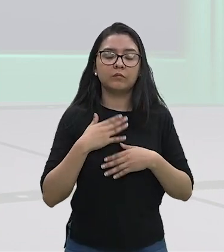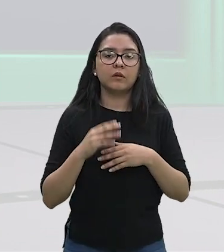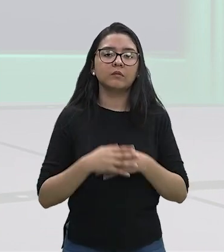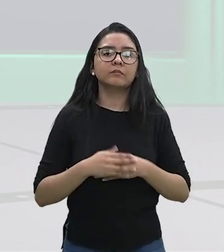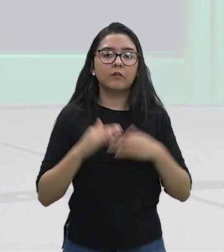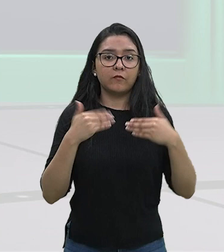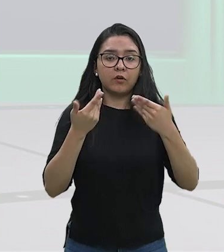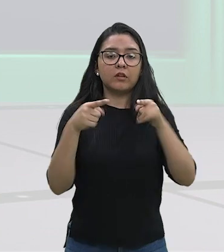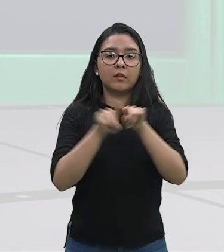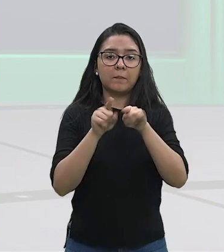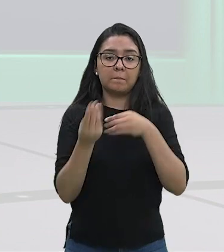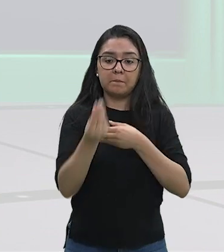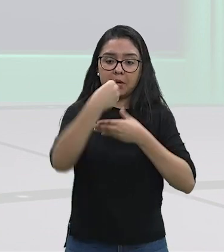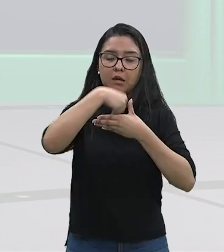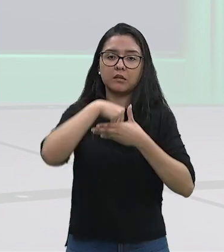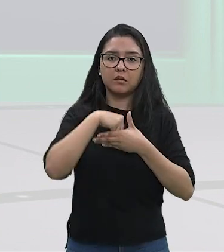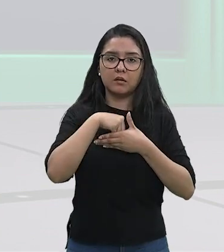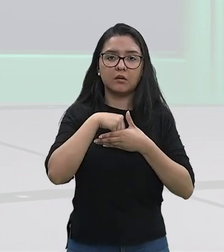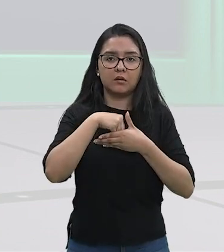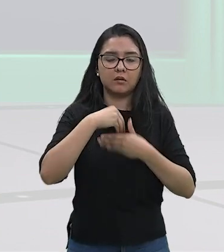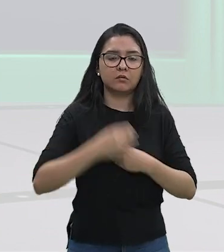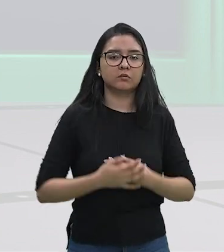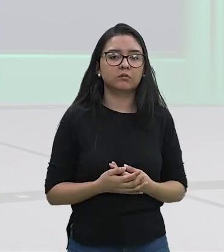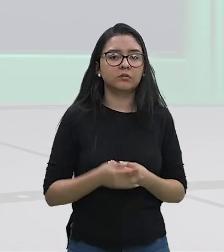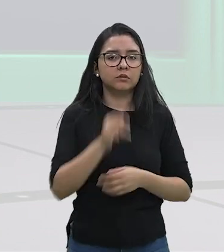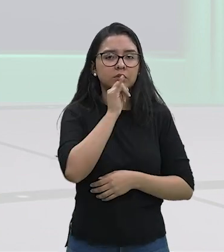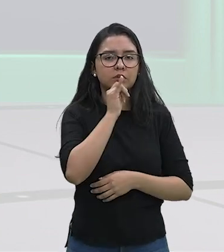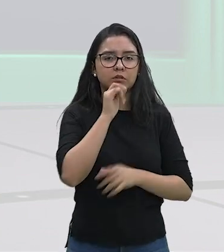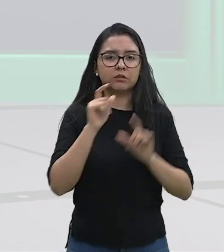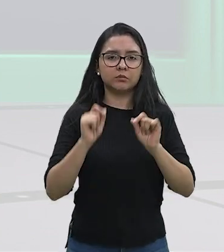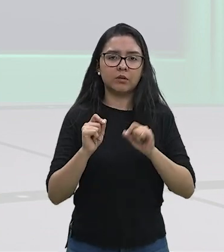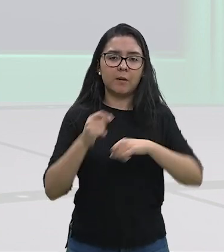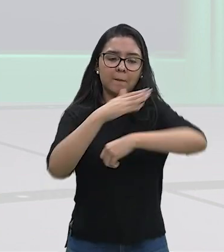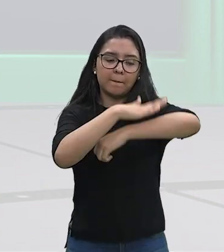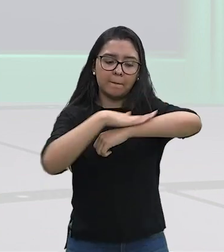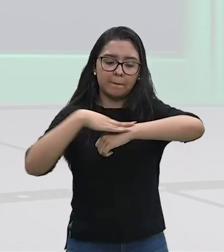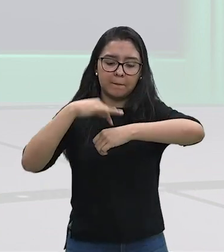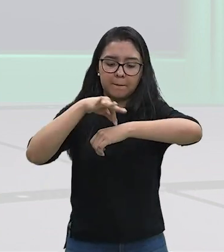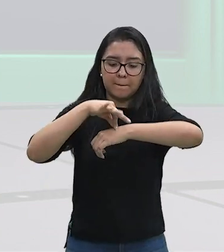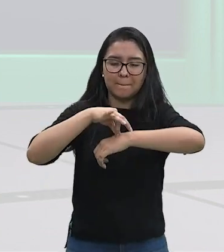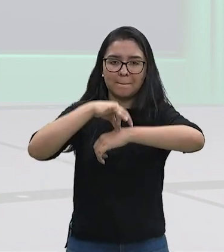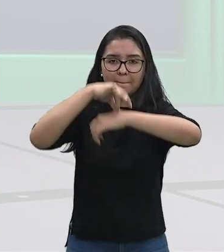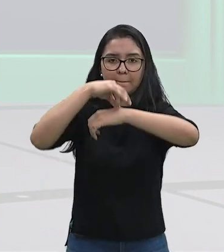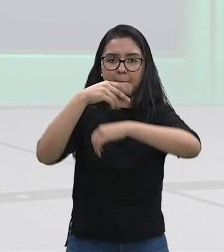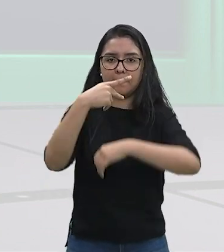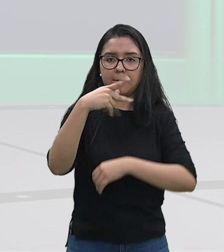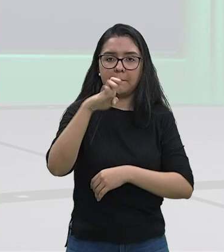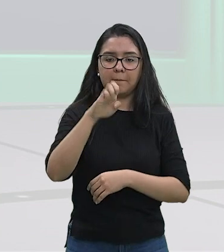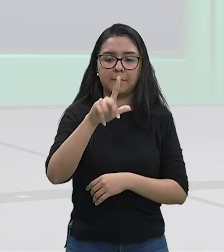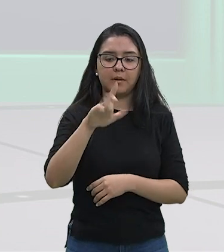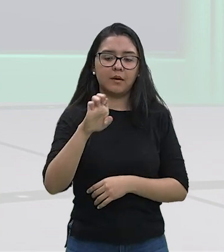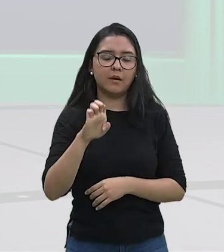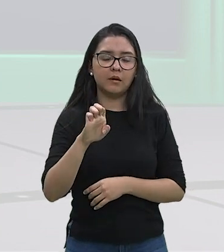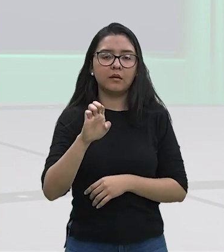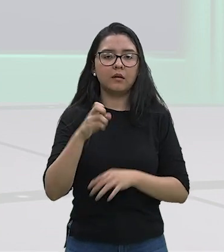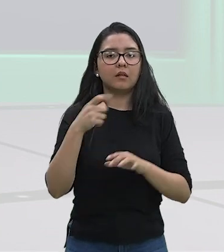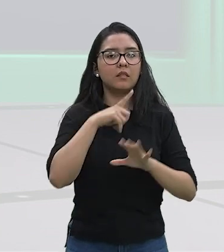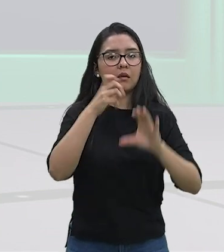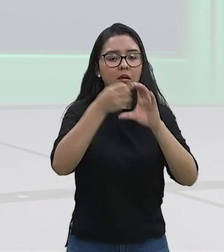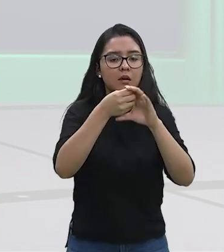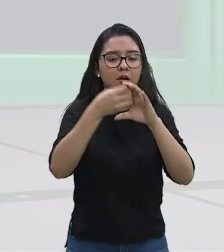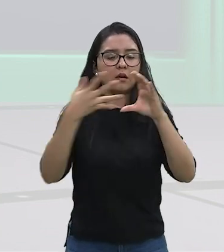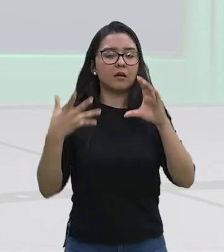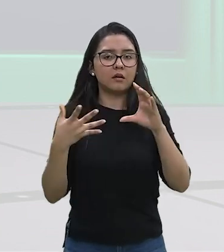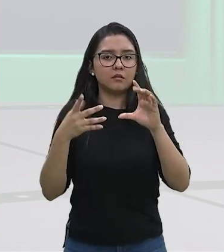quanto interno também. Então, ele vai formar aí, por exemplo, a nossa pele. É um tecido que tem como características aí não